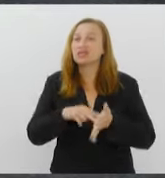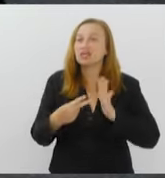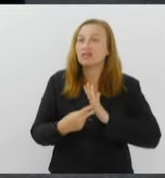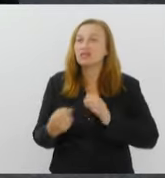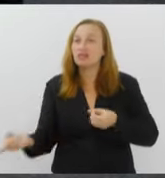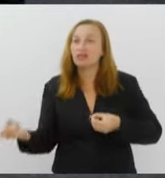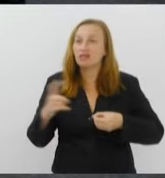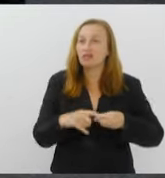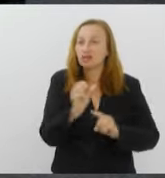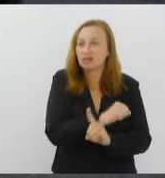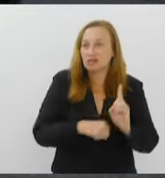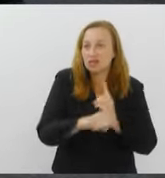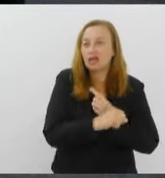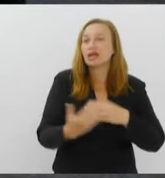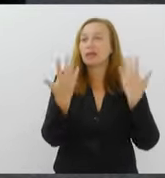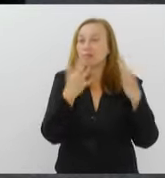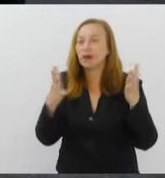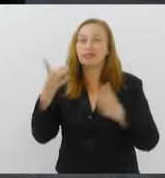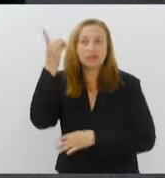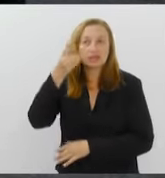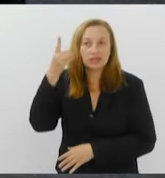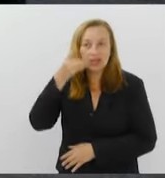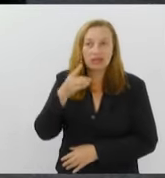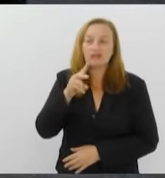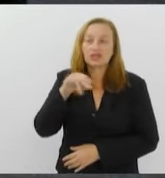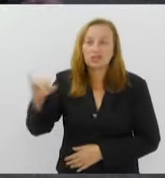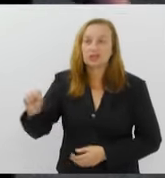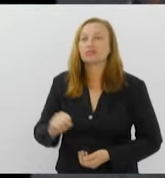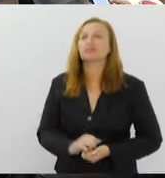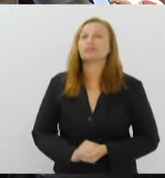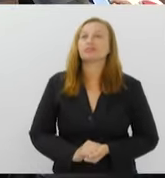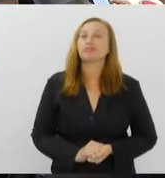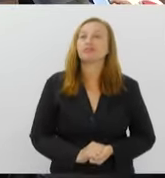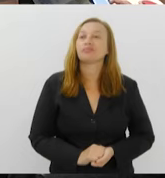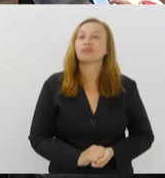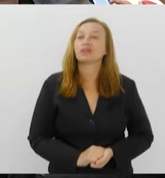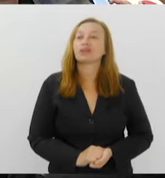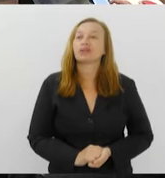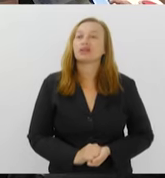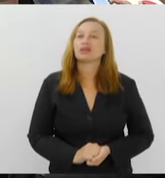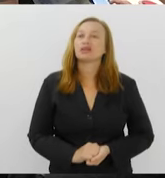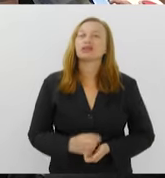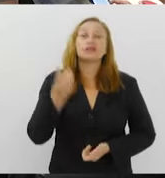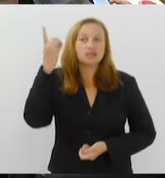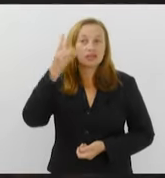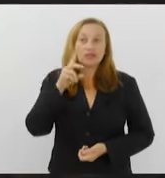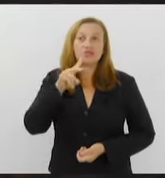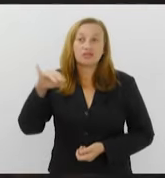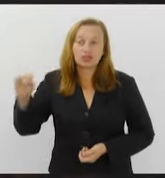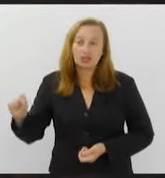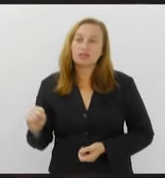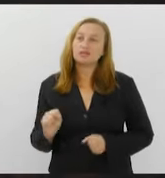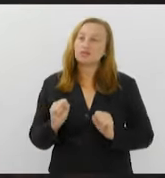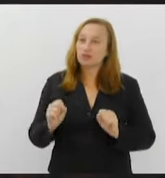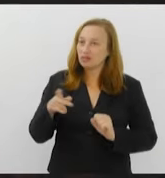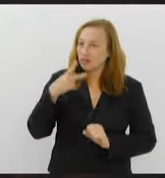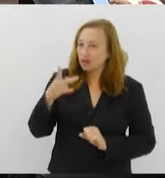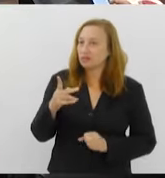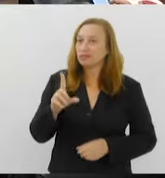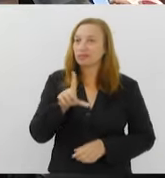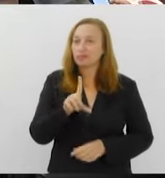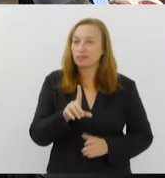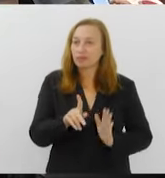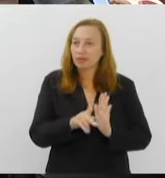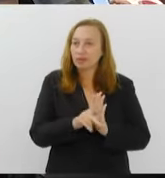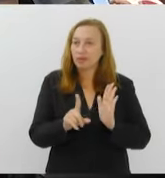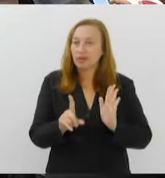reinserção. Parabéns, deputado Vinícius Cozzolino. Por favor, deputado Vinícius Cozzolino, autor do PL. Senhor presidente,